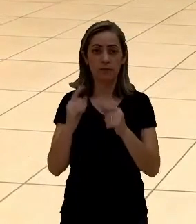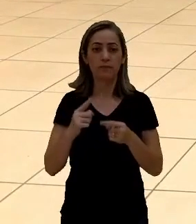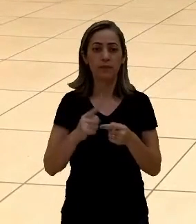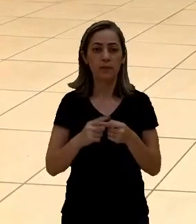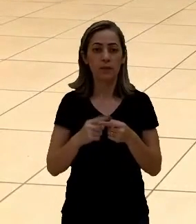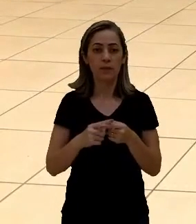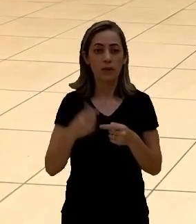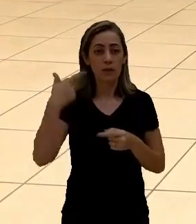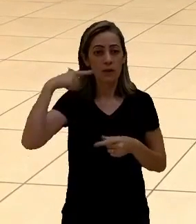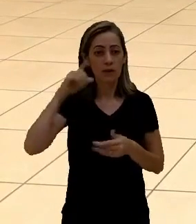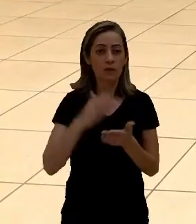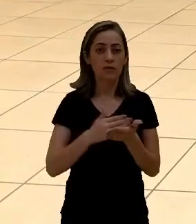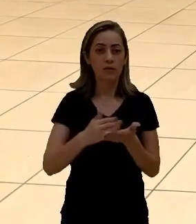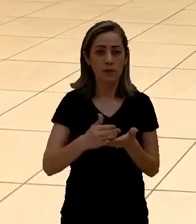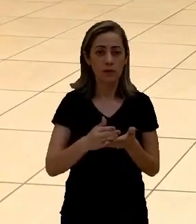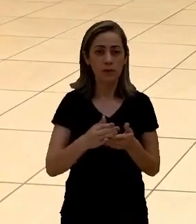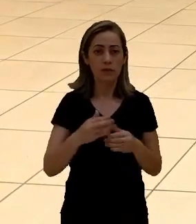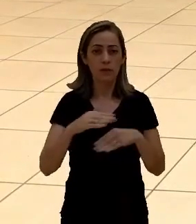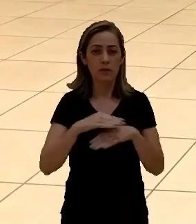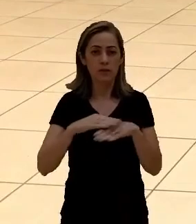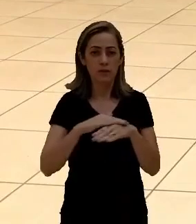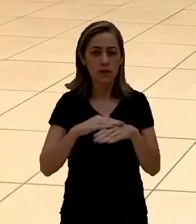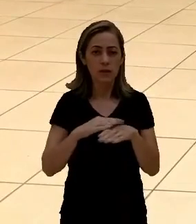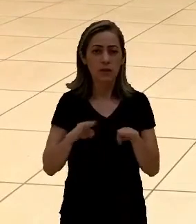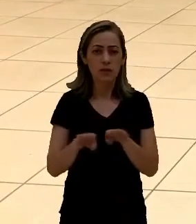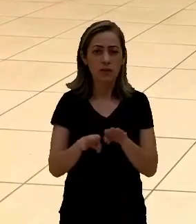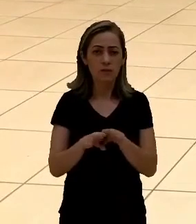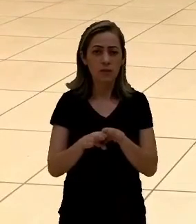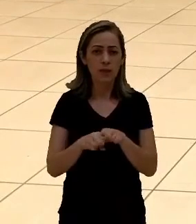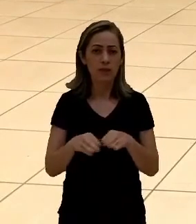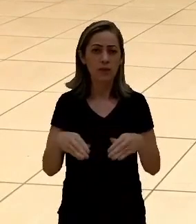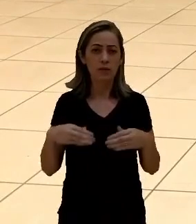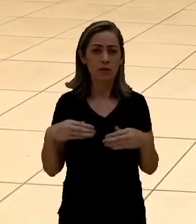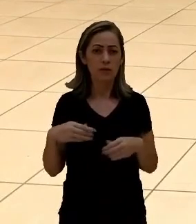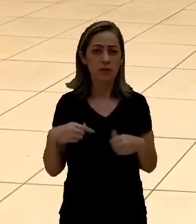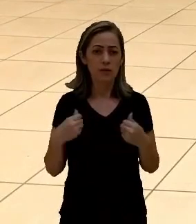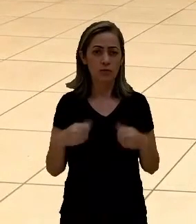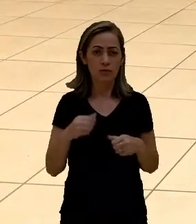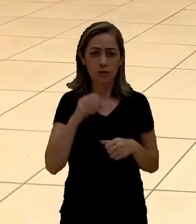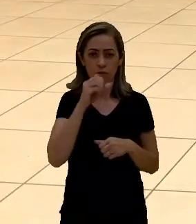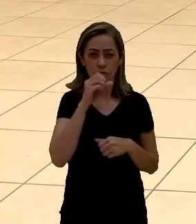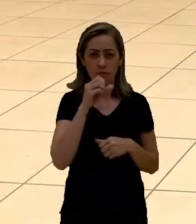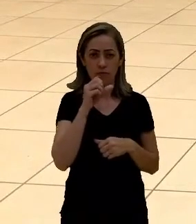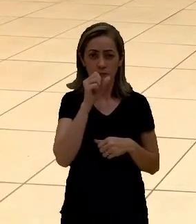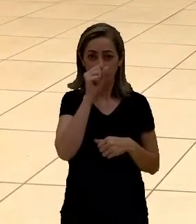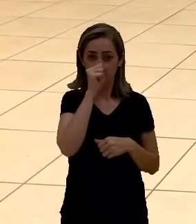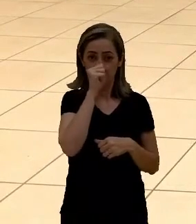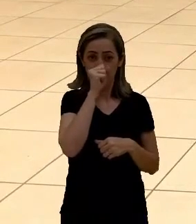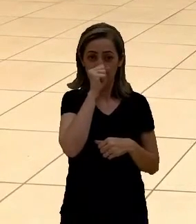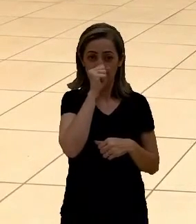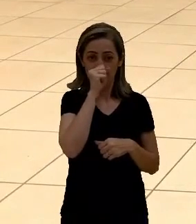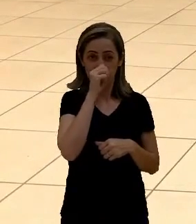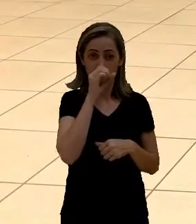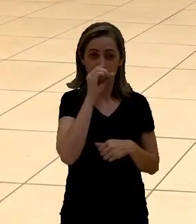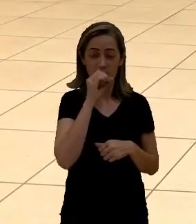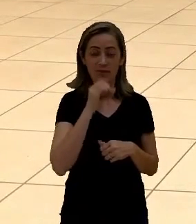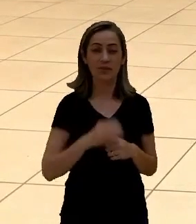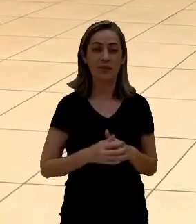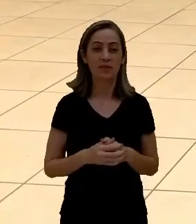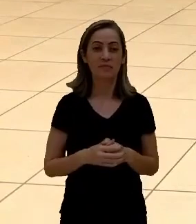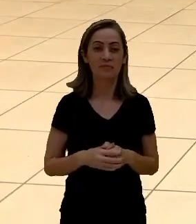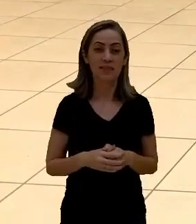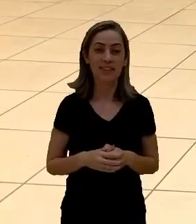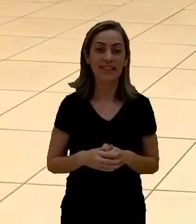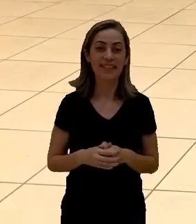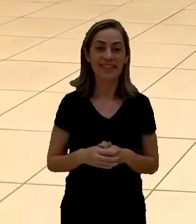iniciarmos a transmissão estava falando para eles que eu também sou palhaço E aí sempre rola uma piada né dentro da